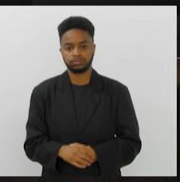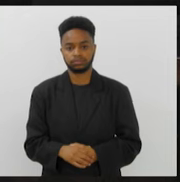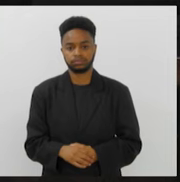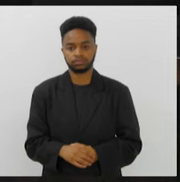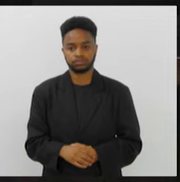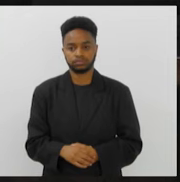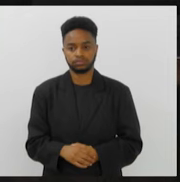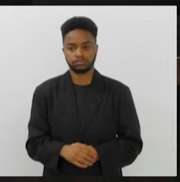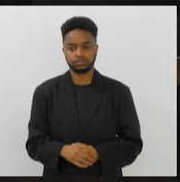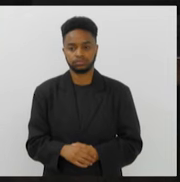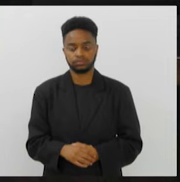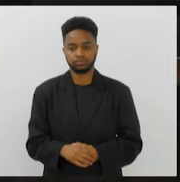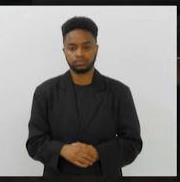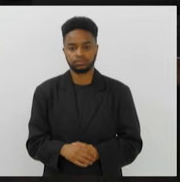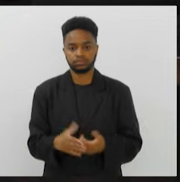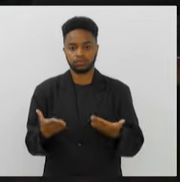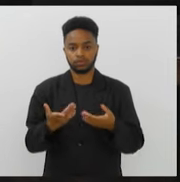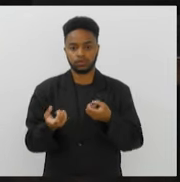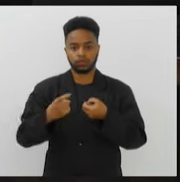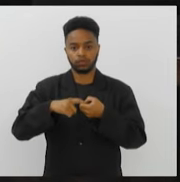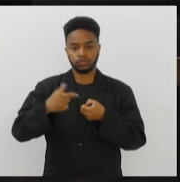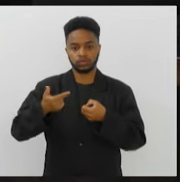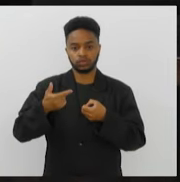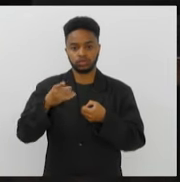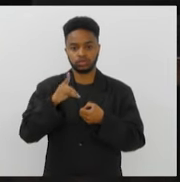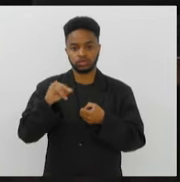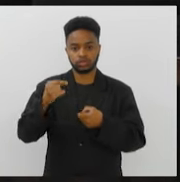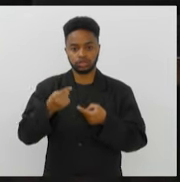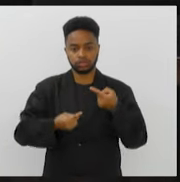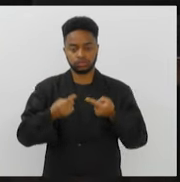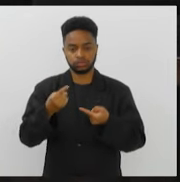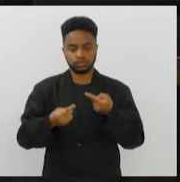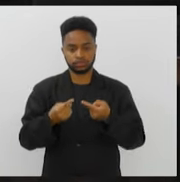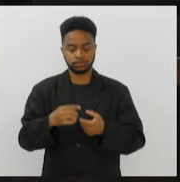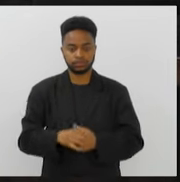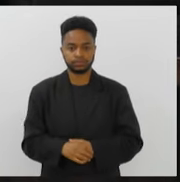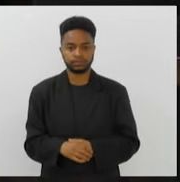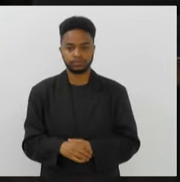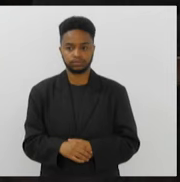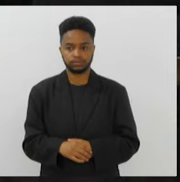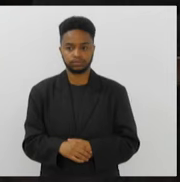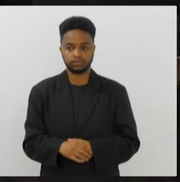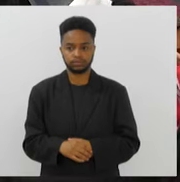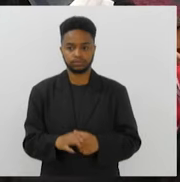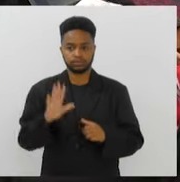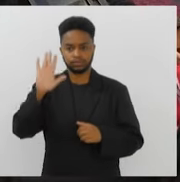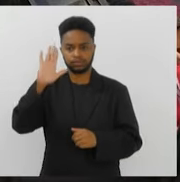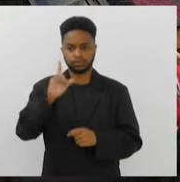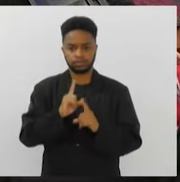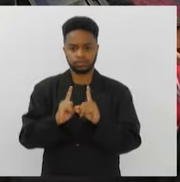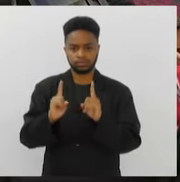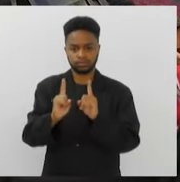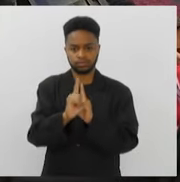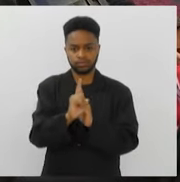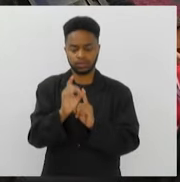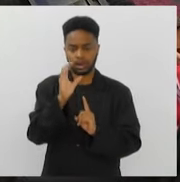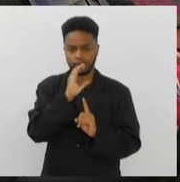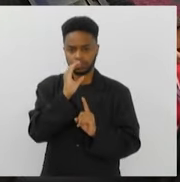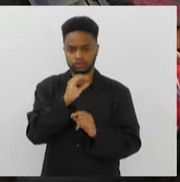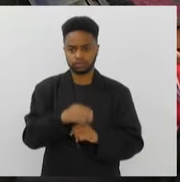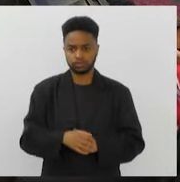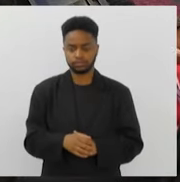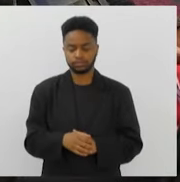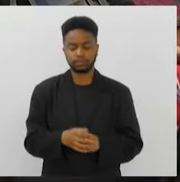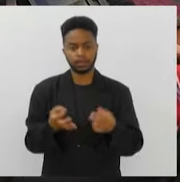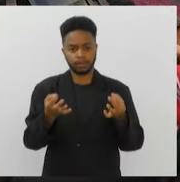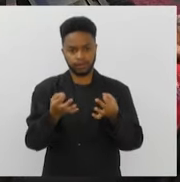Volta para o segundo dia de discussão. Pela ordem, rapidinho. Amanhã volta, por favor, Renatinho.